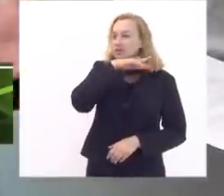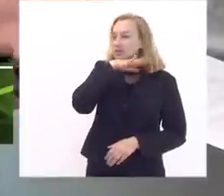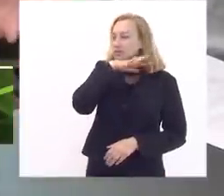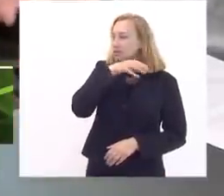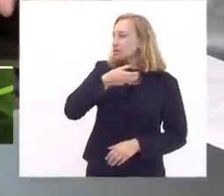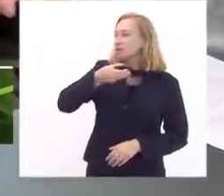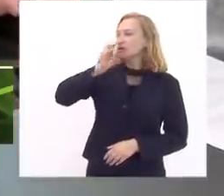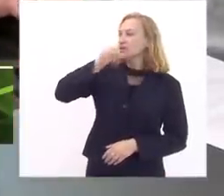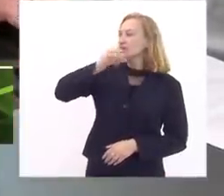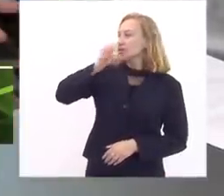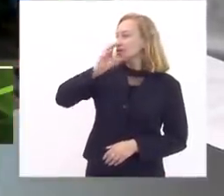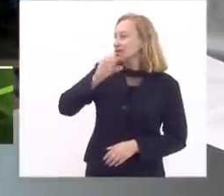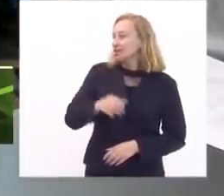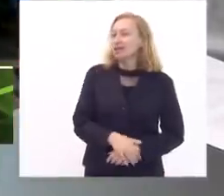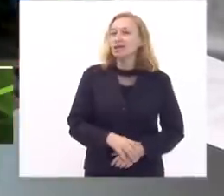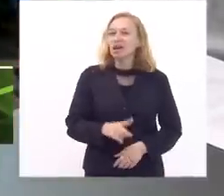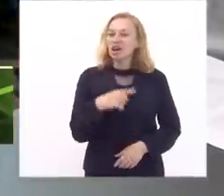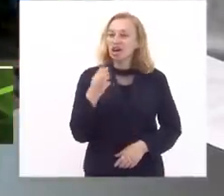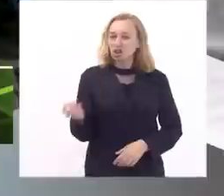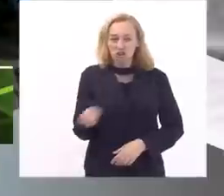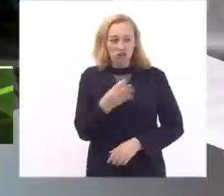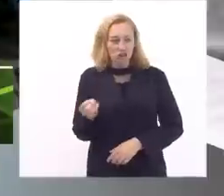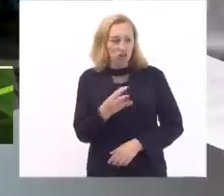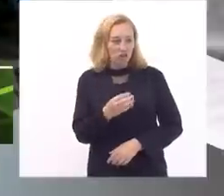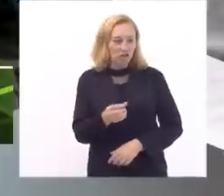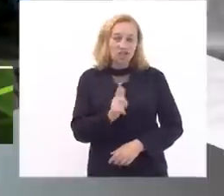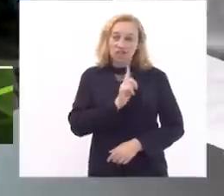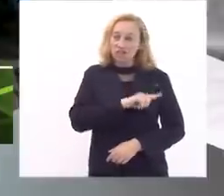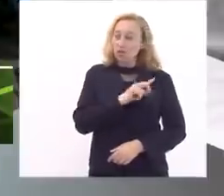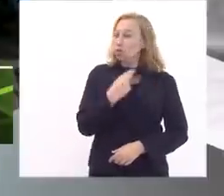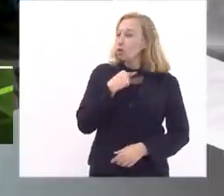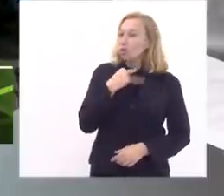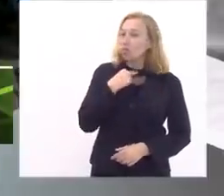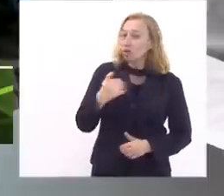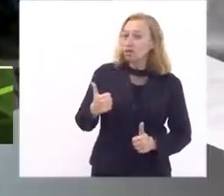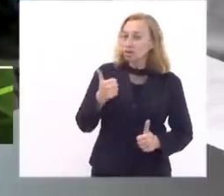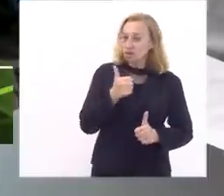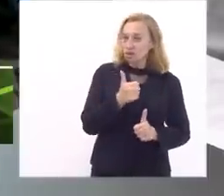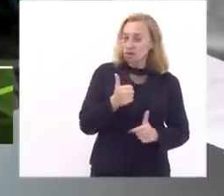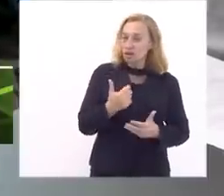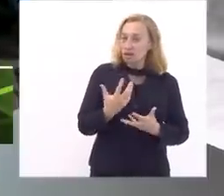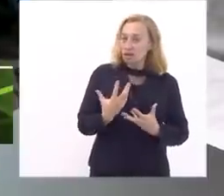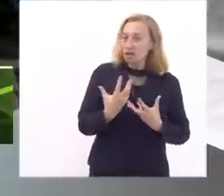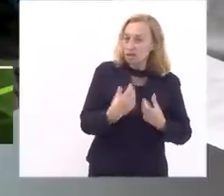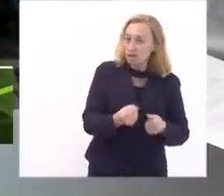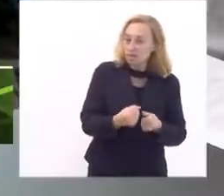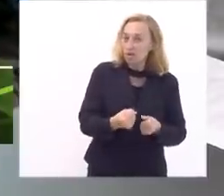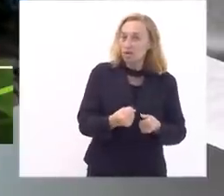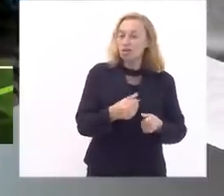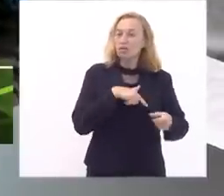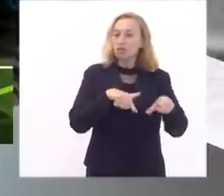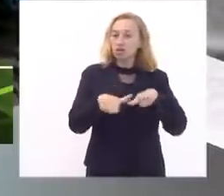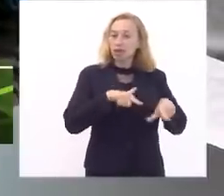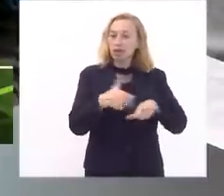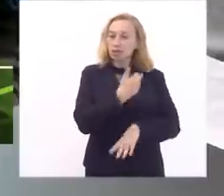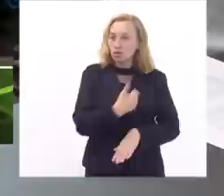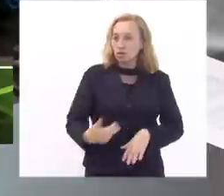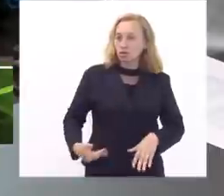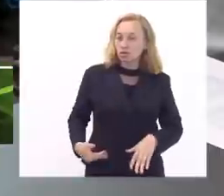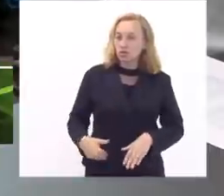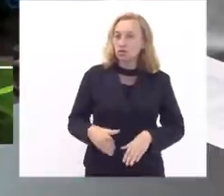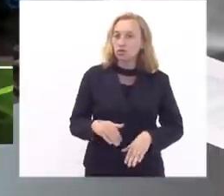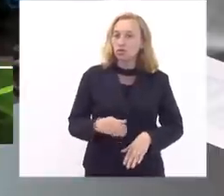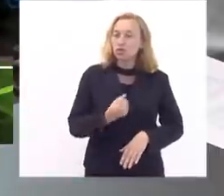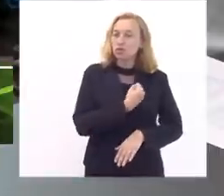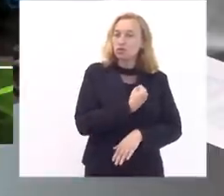Então, agora, a nova gestão não pode assumir os empregados públicos, aumentando ainda mais